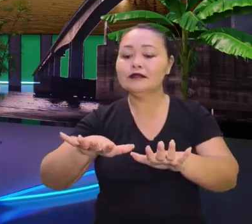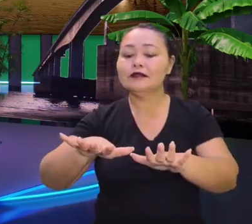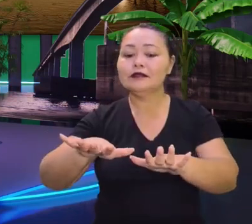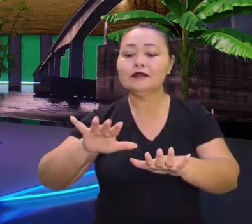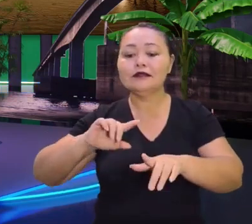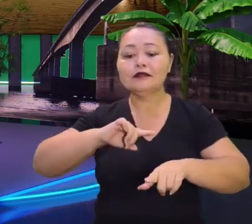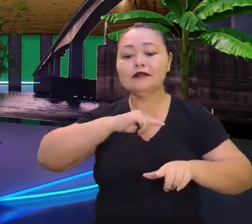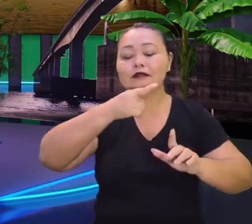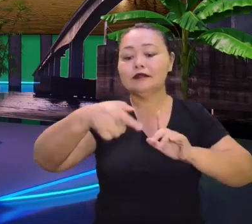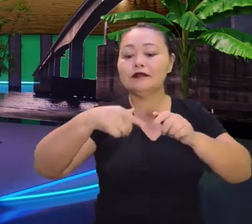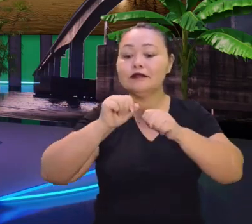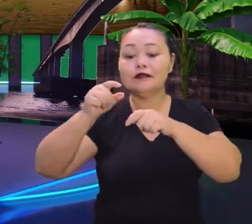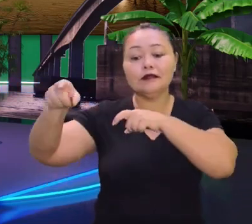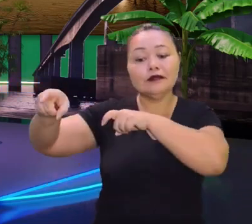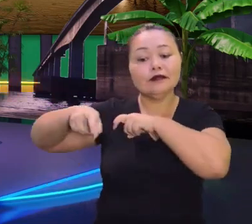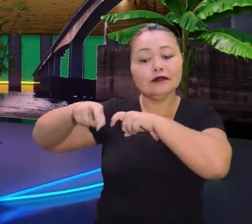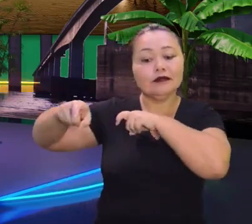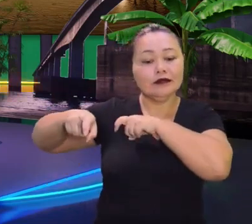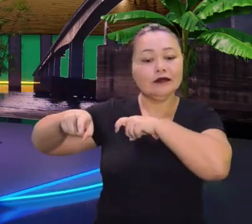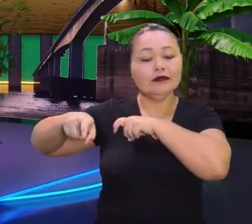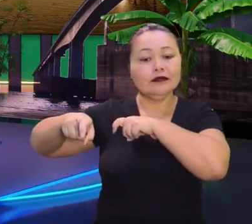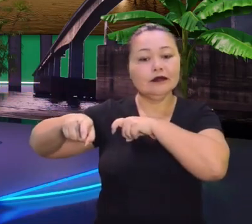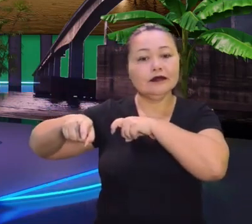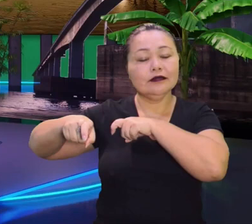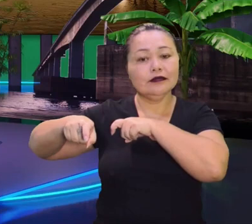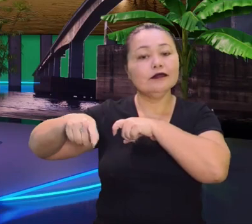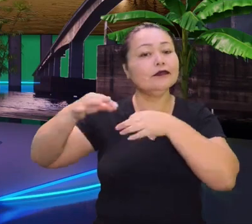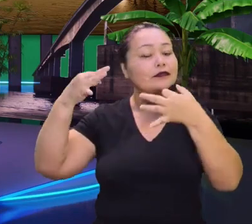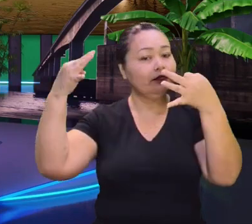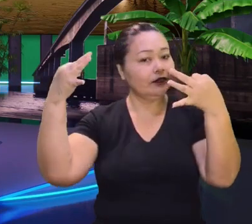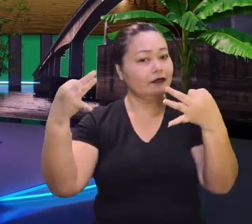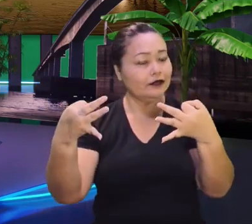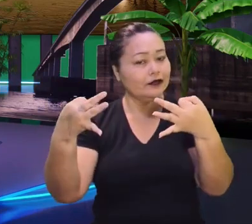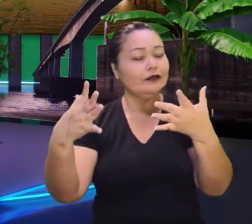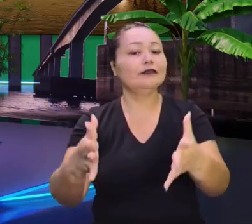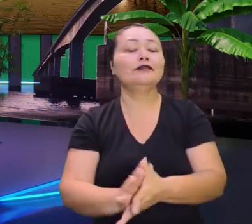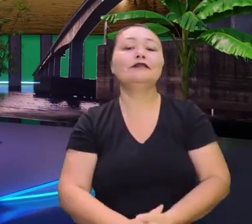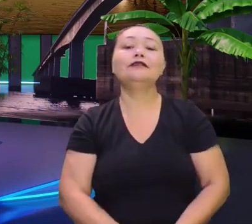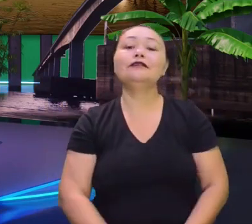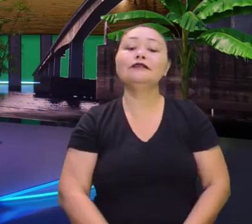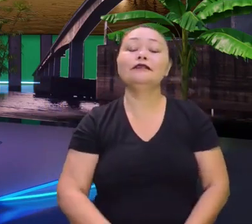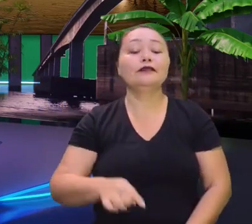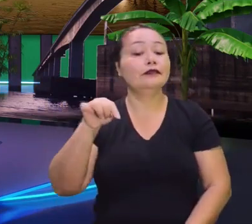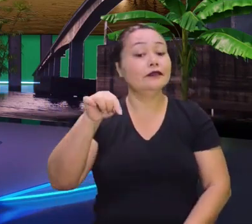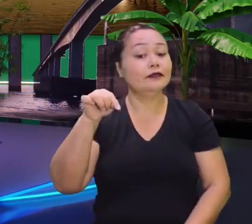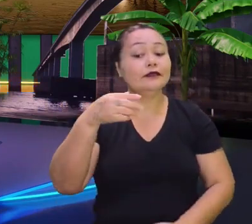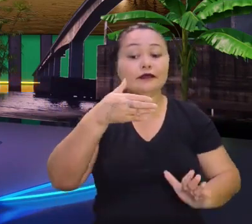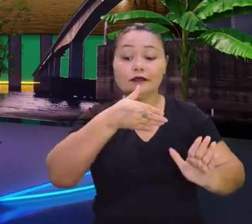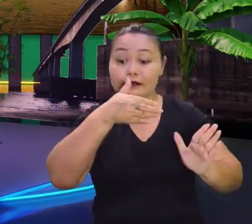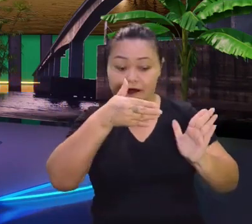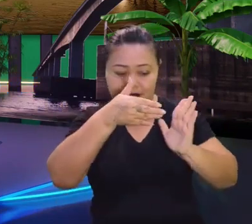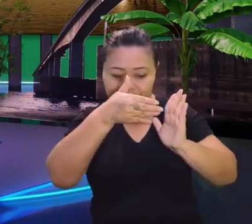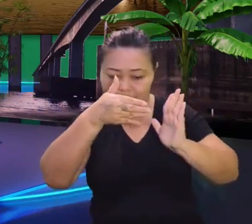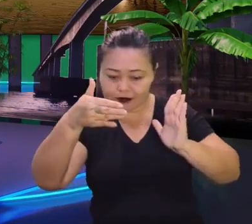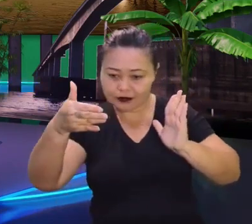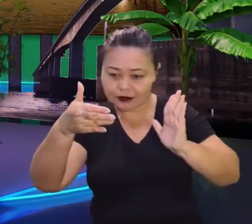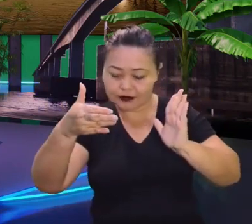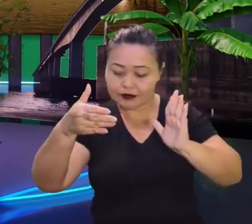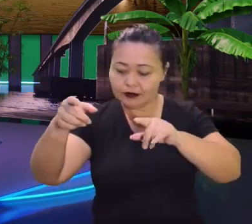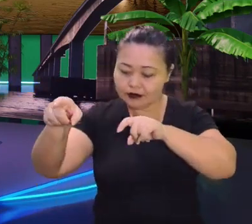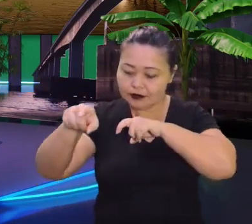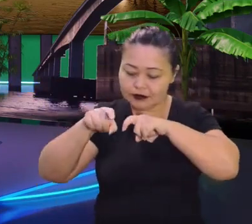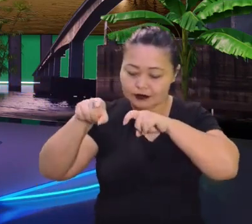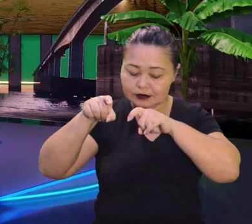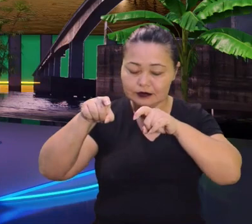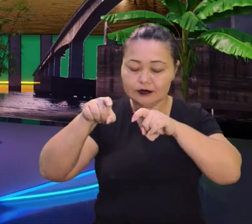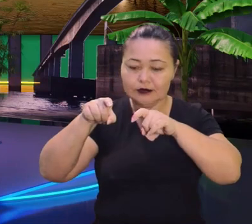do ciclo agrícola. Muito bem. Perfeito? Perfeito. Este ciclo agrícola, quando